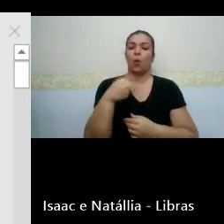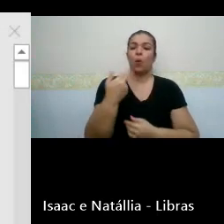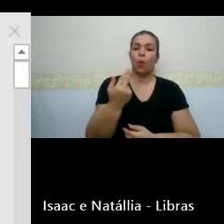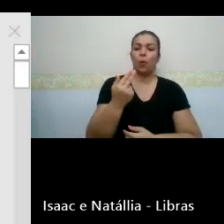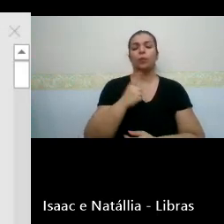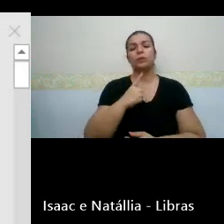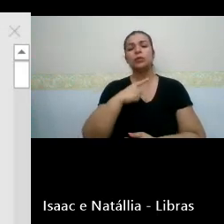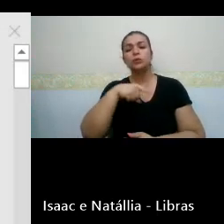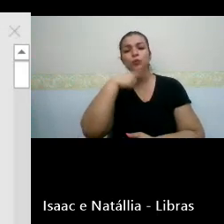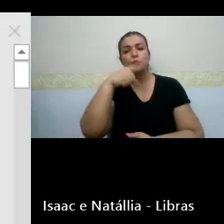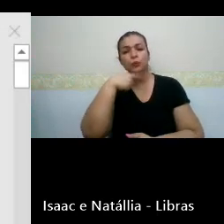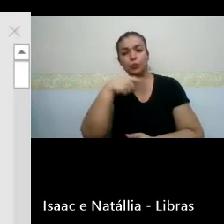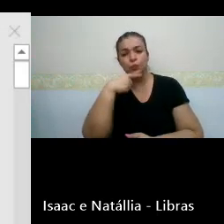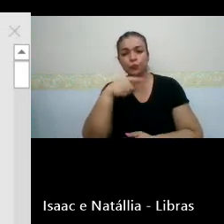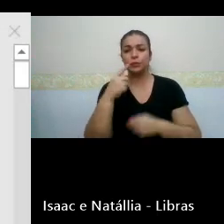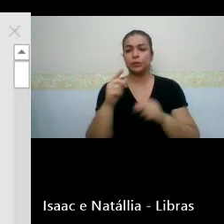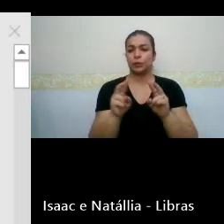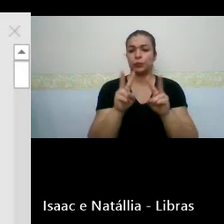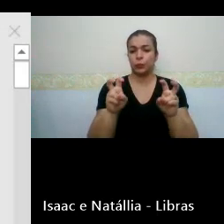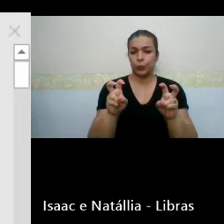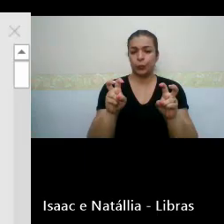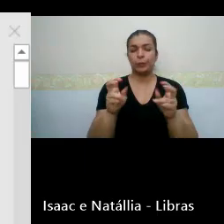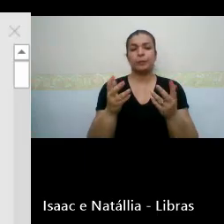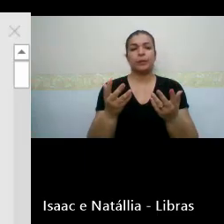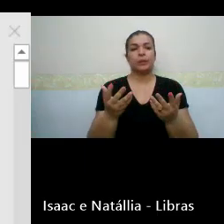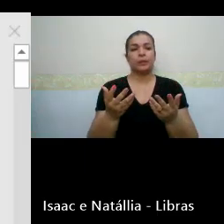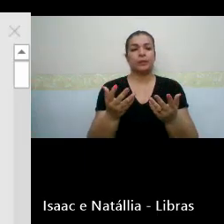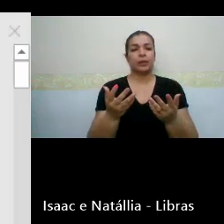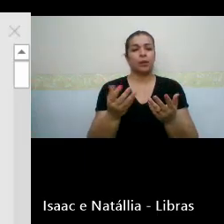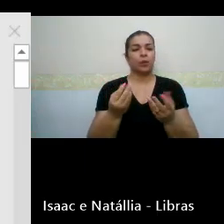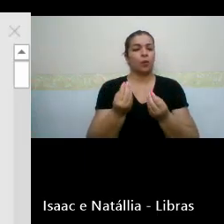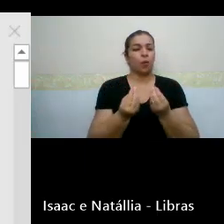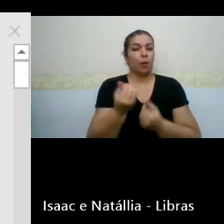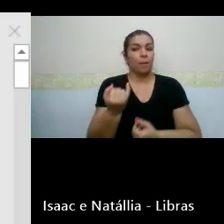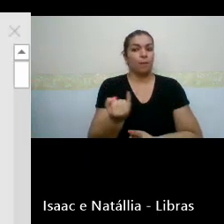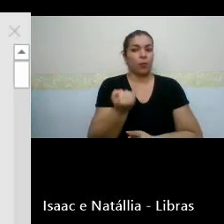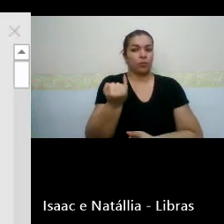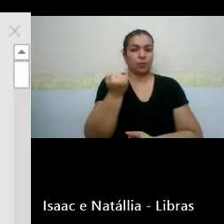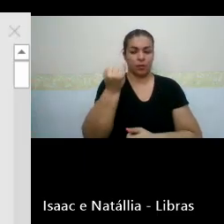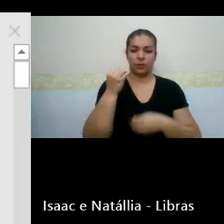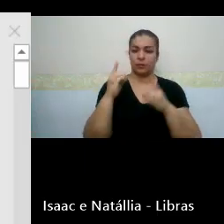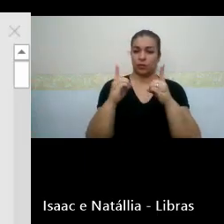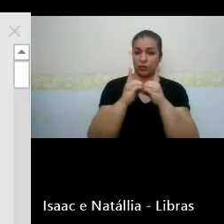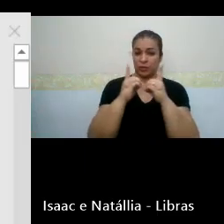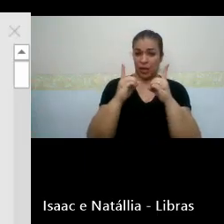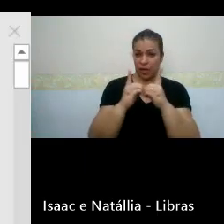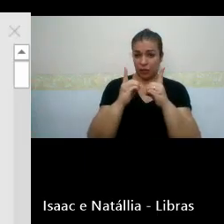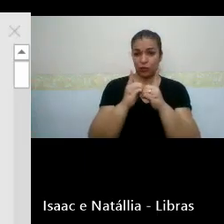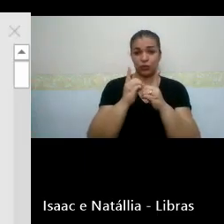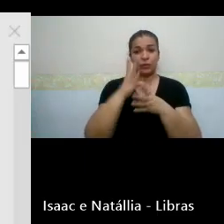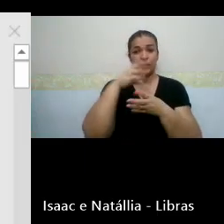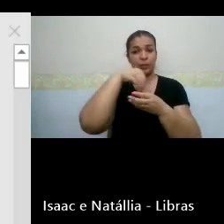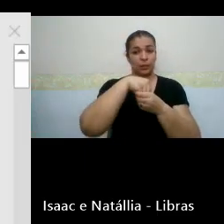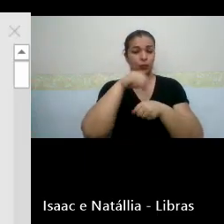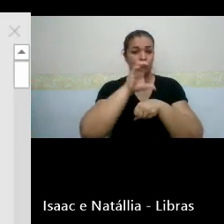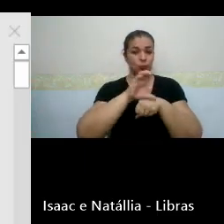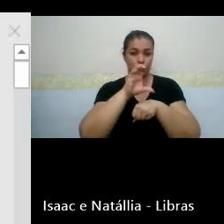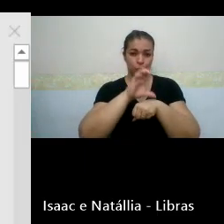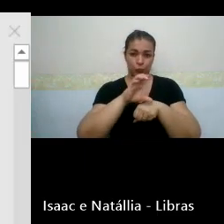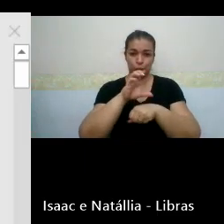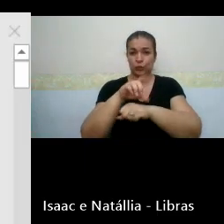dúvida quanto à pertinência da didática dentro de um curso de licenciatura